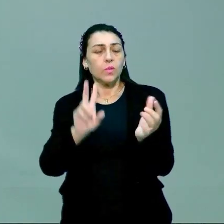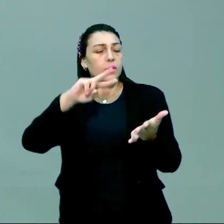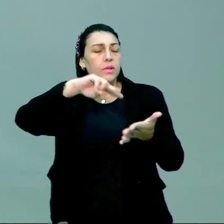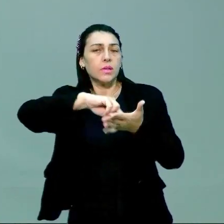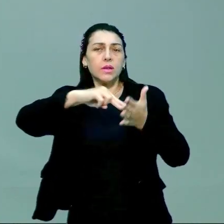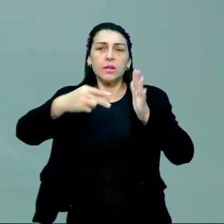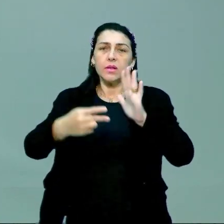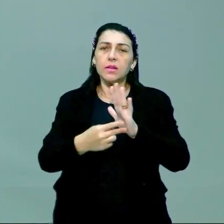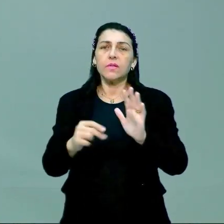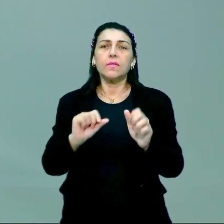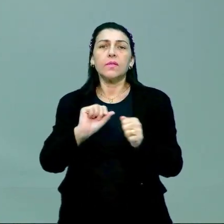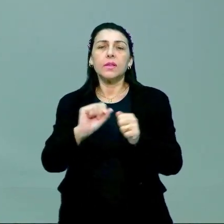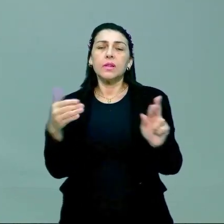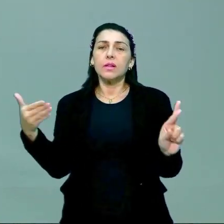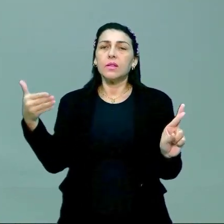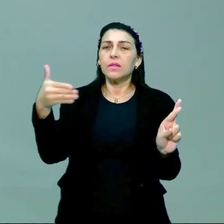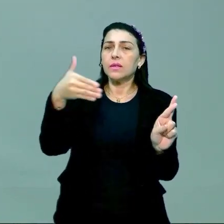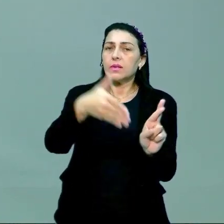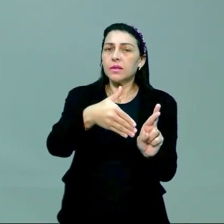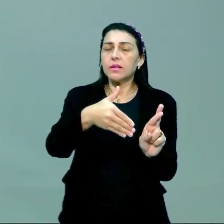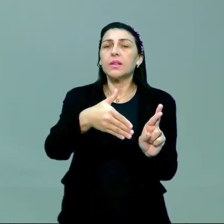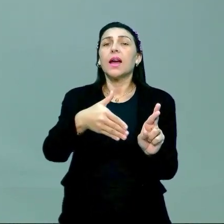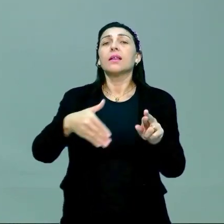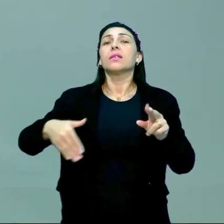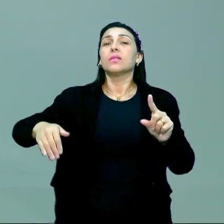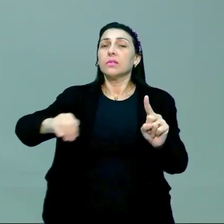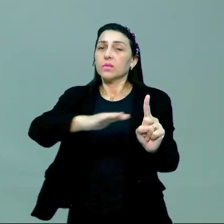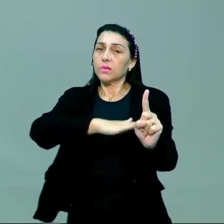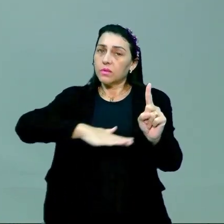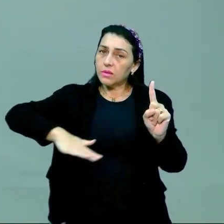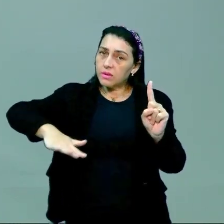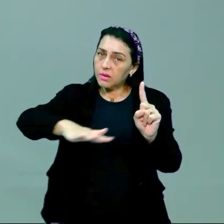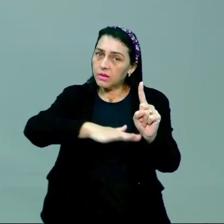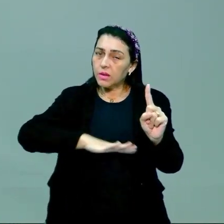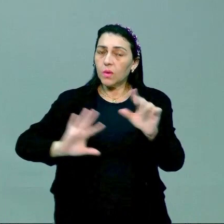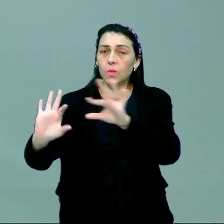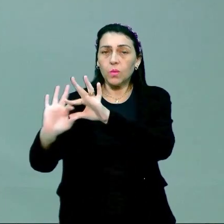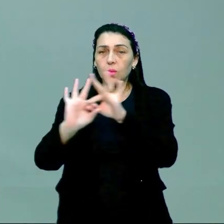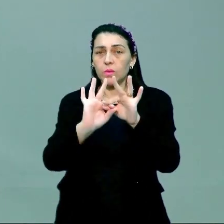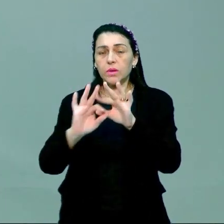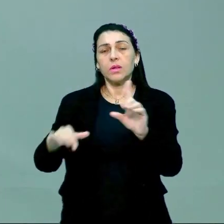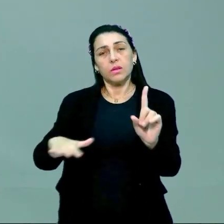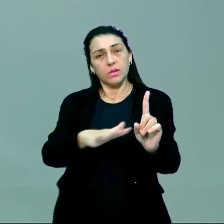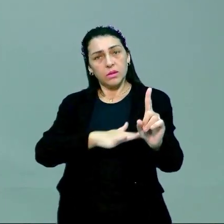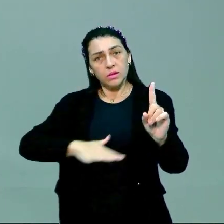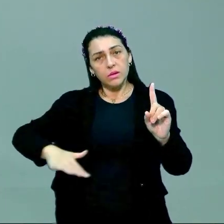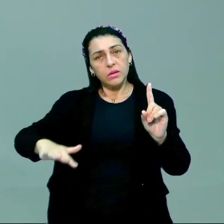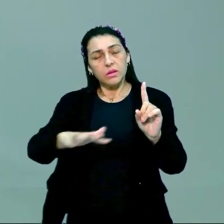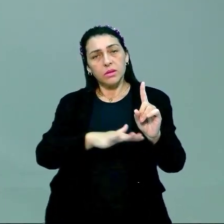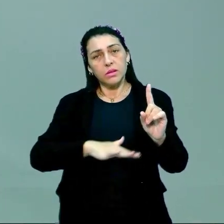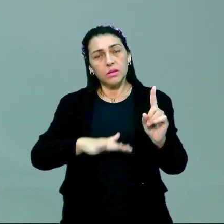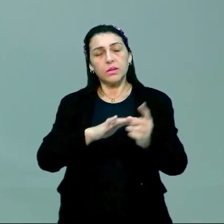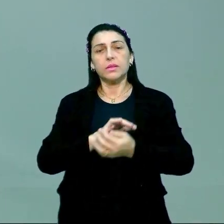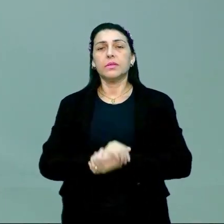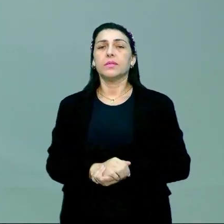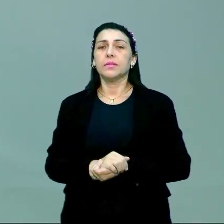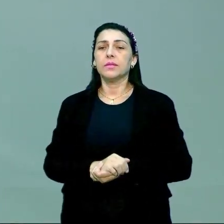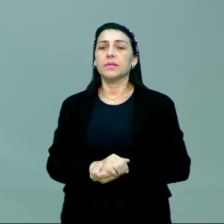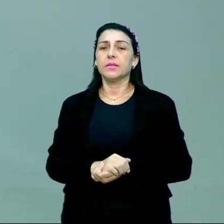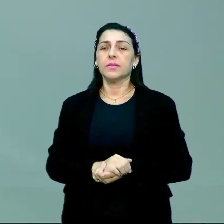de fazer referência àquelas sociedades, àqueles contextos sociais que, digamos assim,